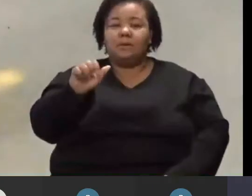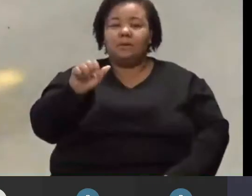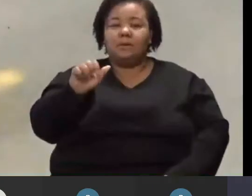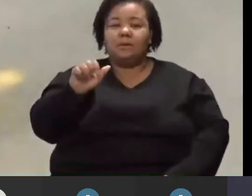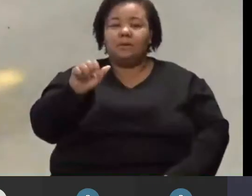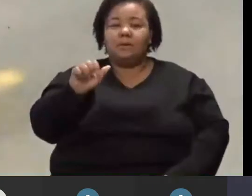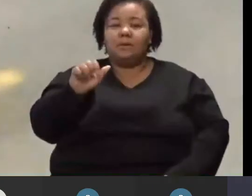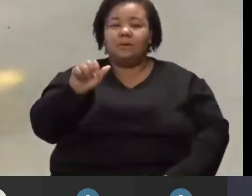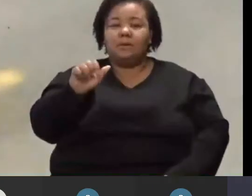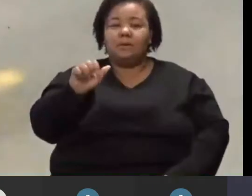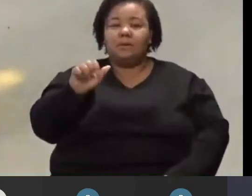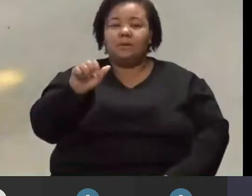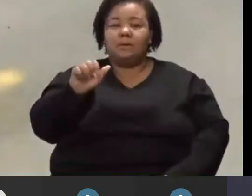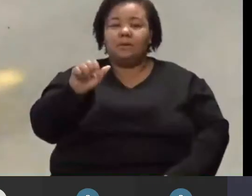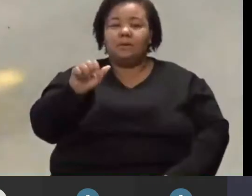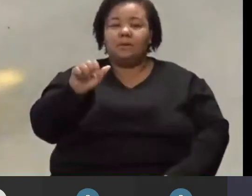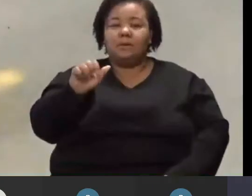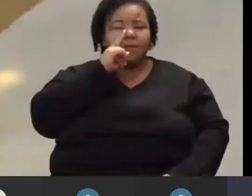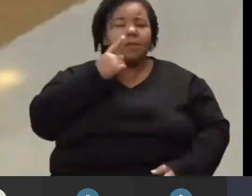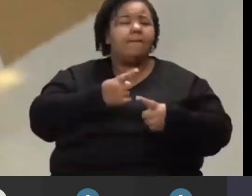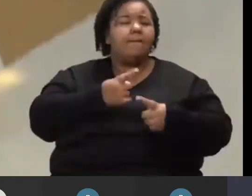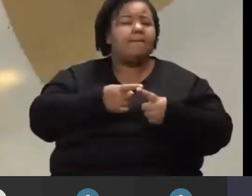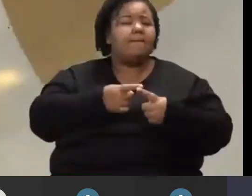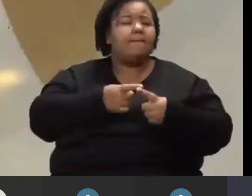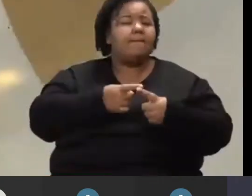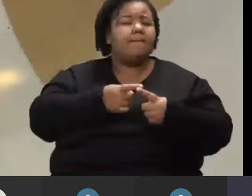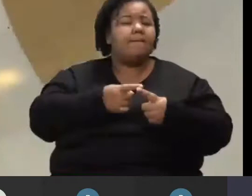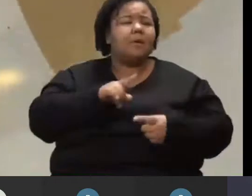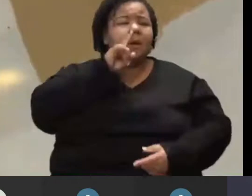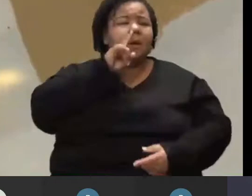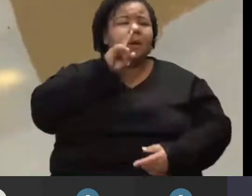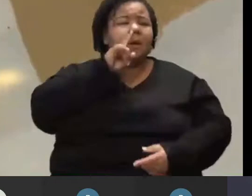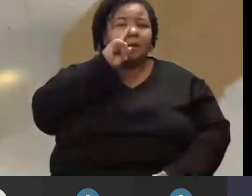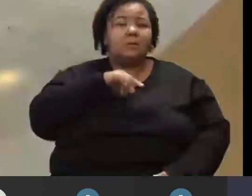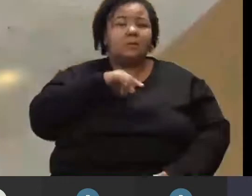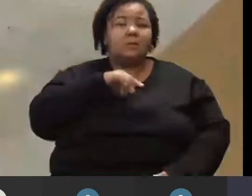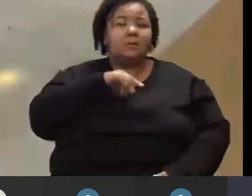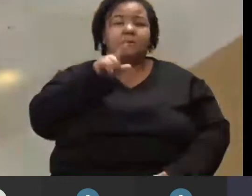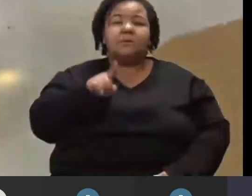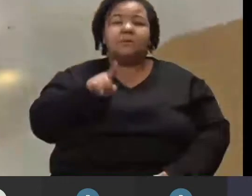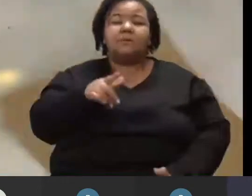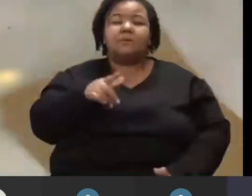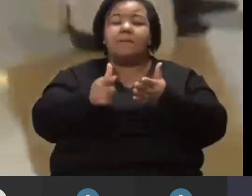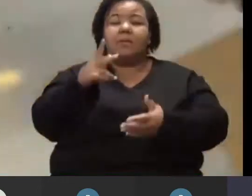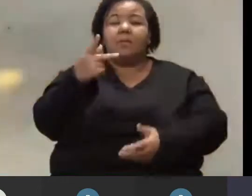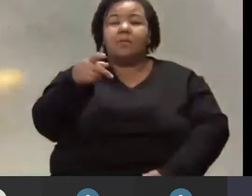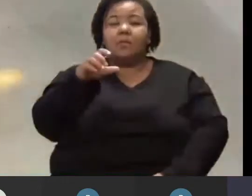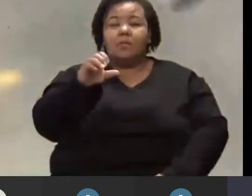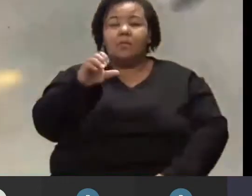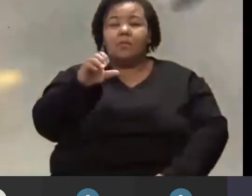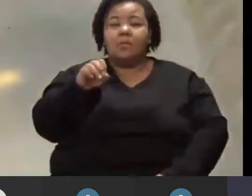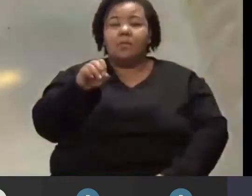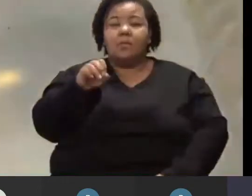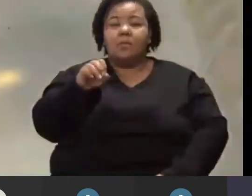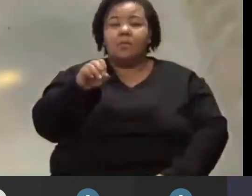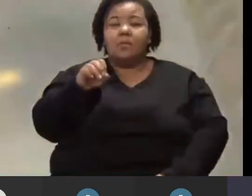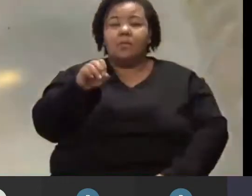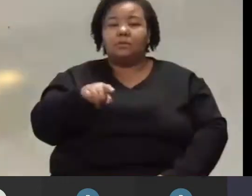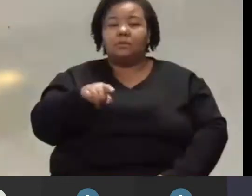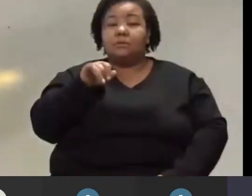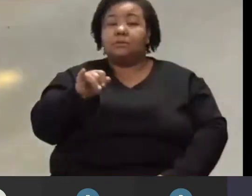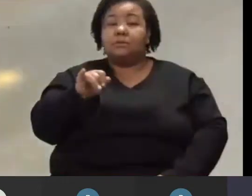tem que ser o papel pardo? Ele tem que ser um papel poroso, um material poroso. Por quê? Se porventura você utiliza o papel